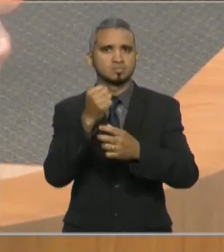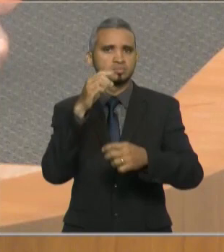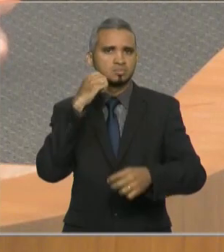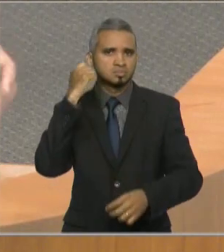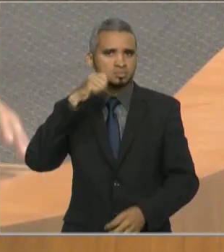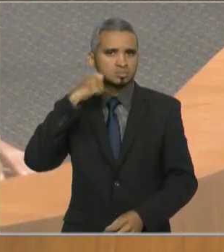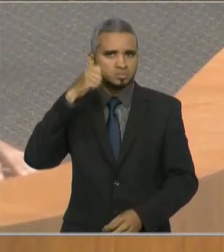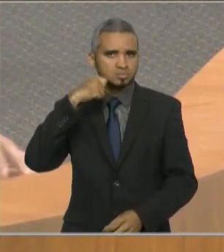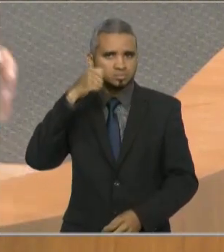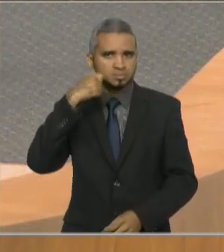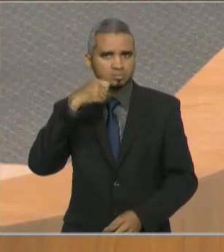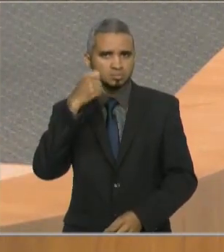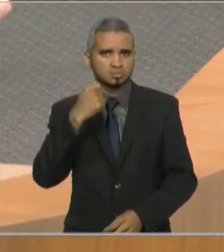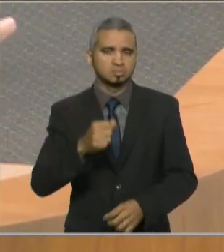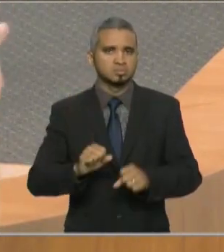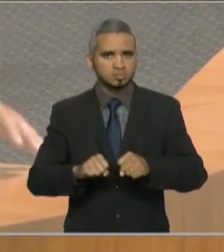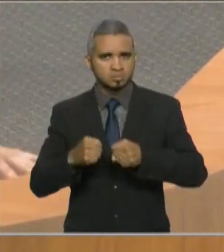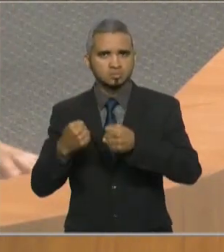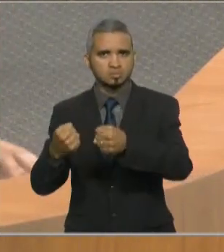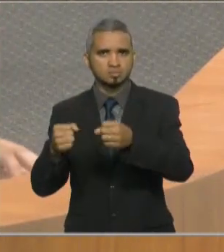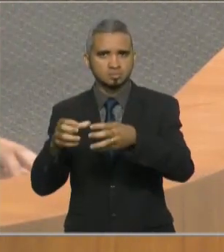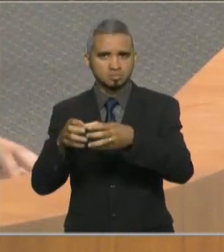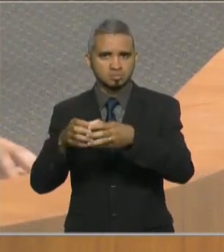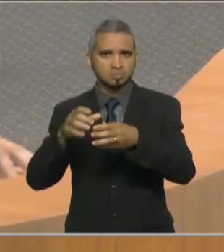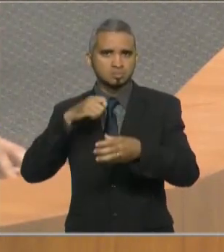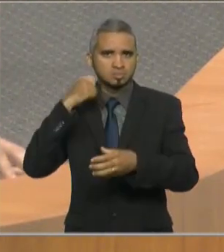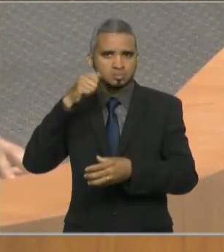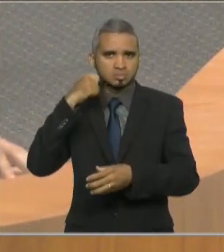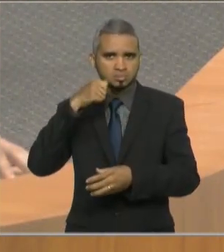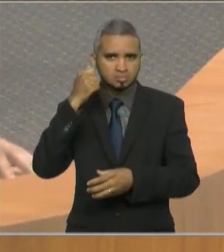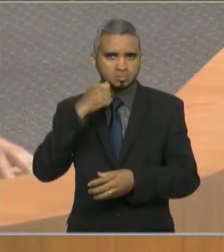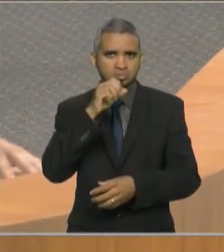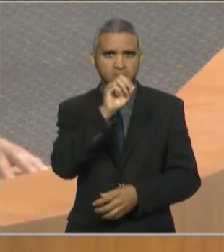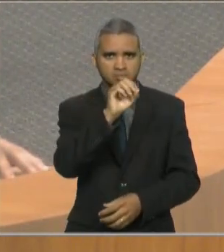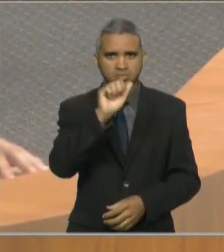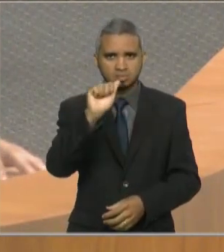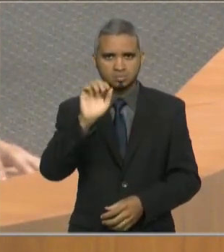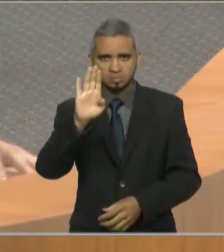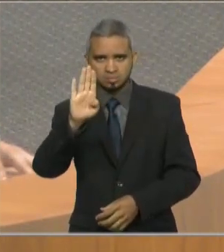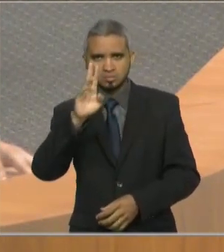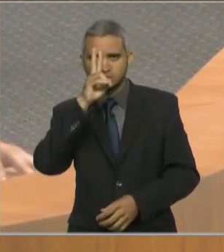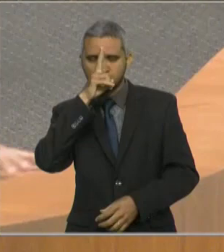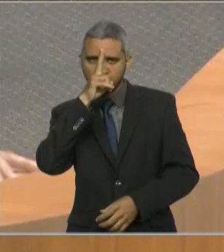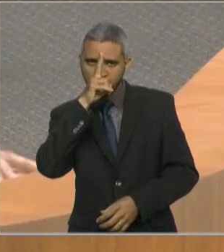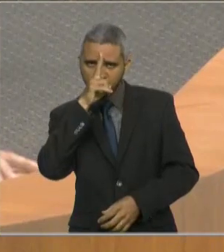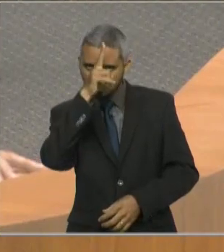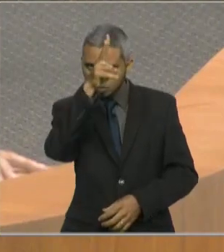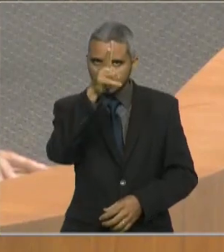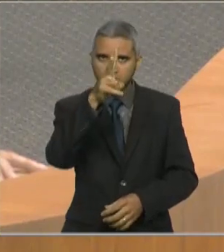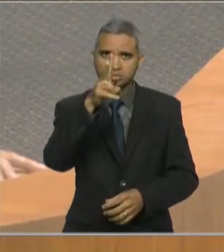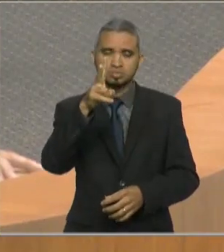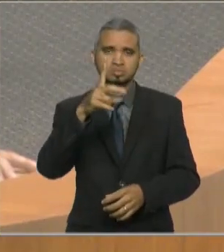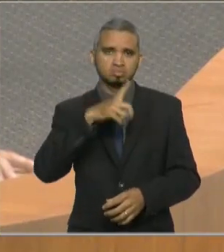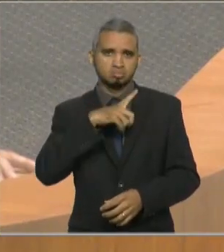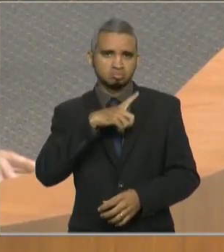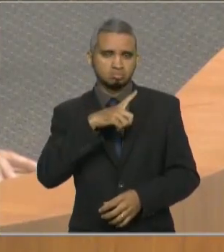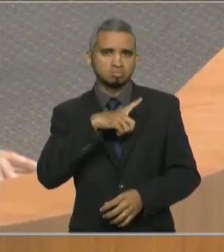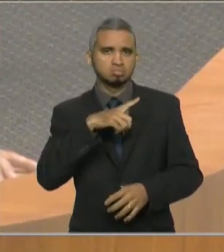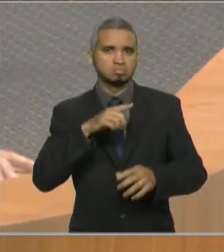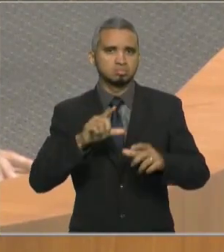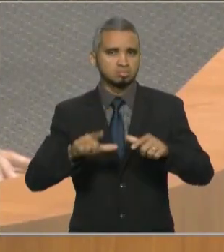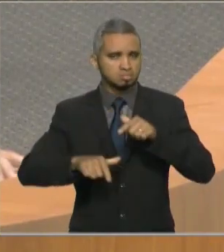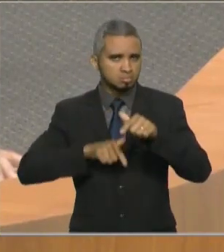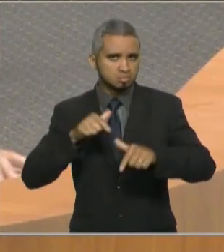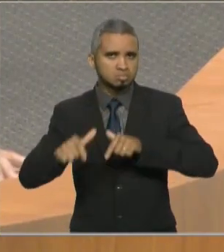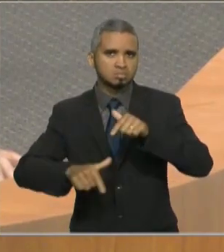dos advogados e de uma OAB forte, atuante, independente e livre. Mas o que nos causa